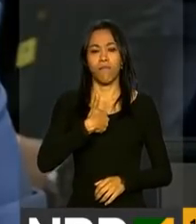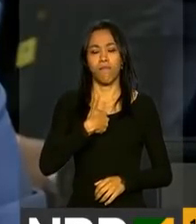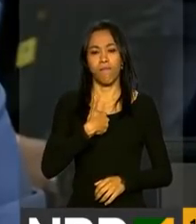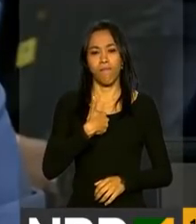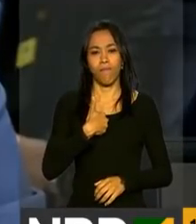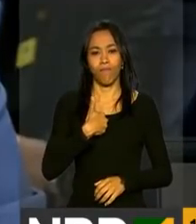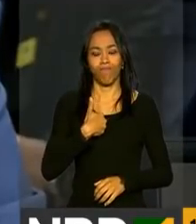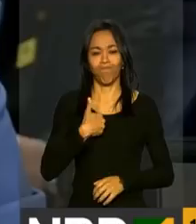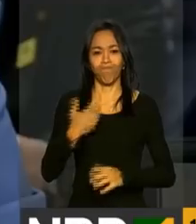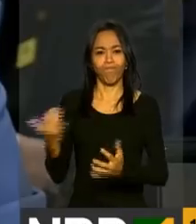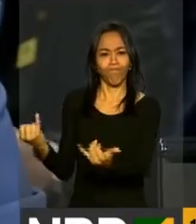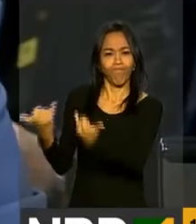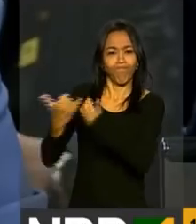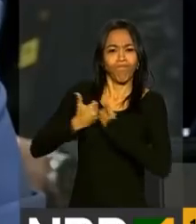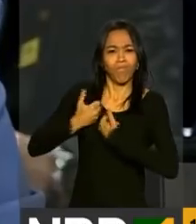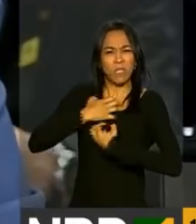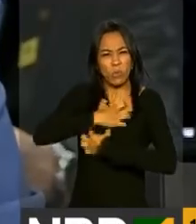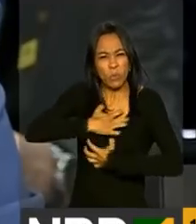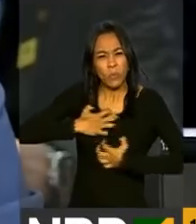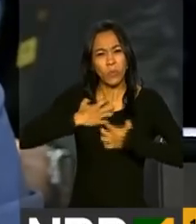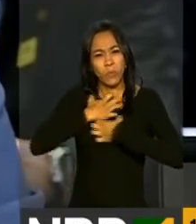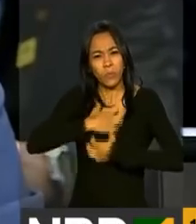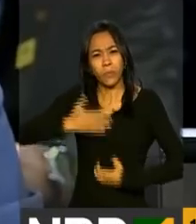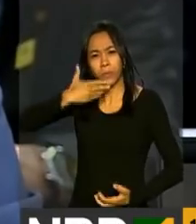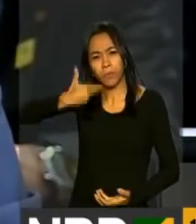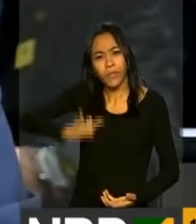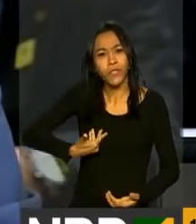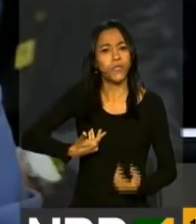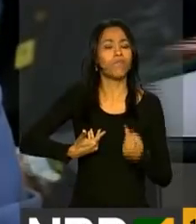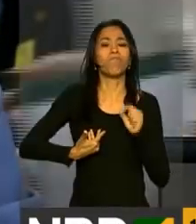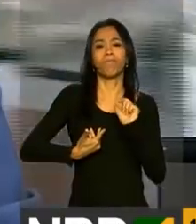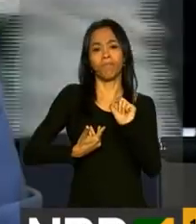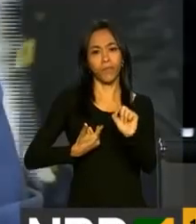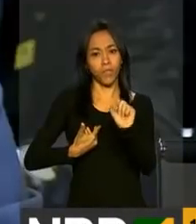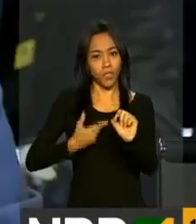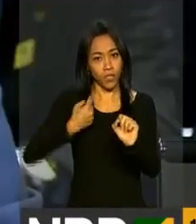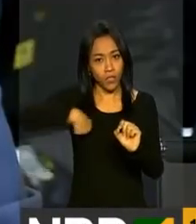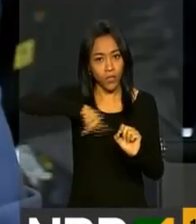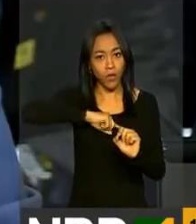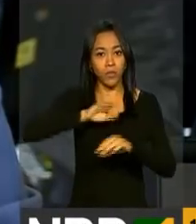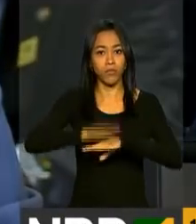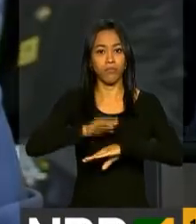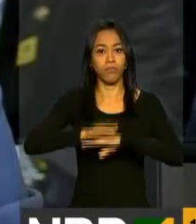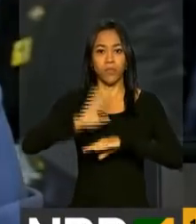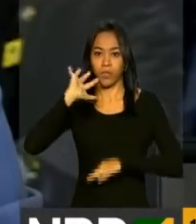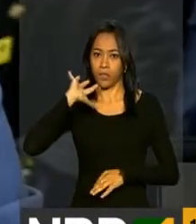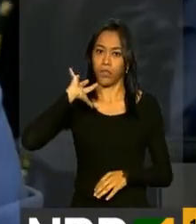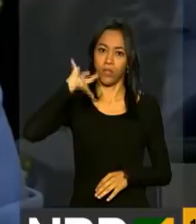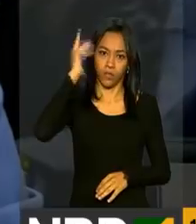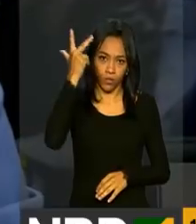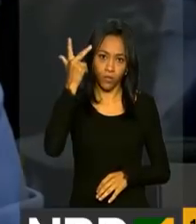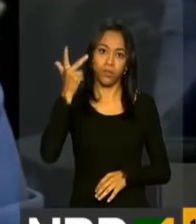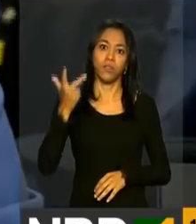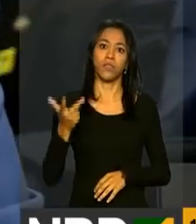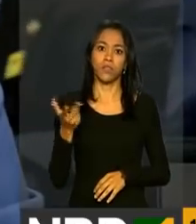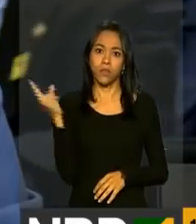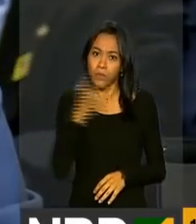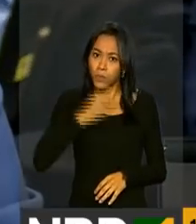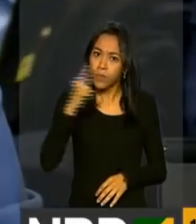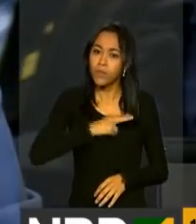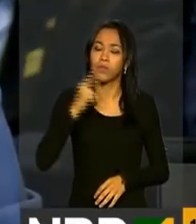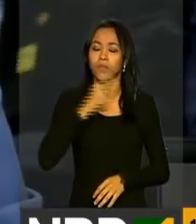angustiante os pedidos de que nós tomássemos providências mais é o mais urgente